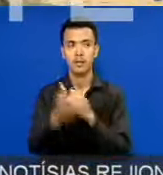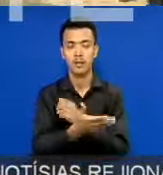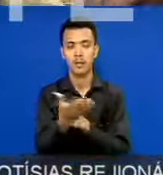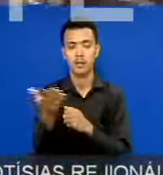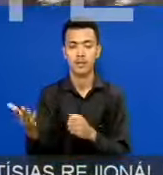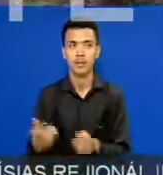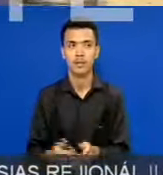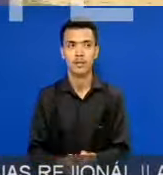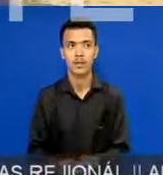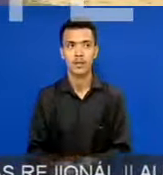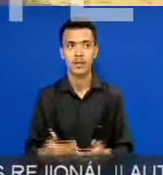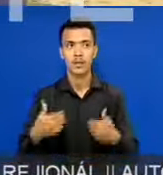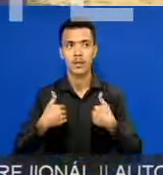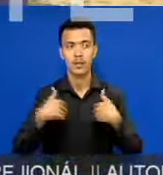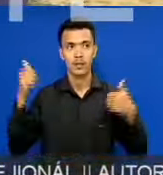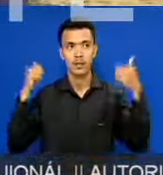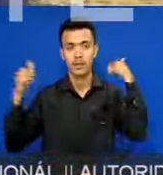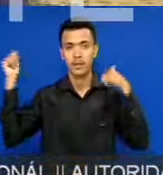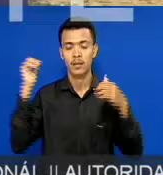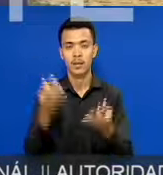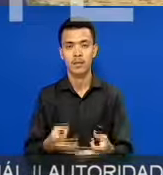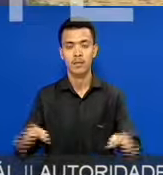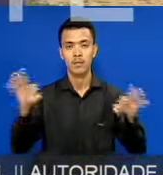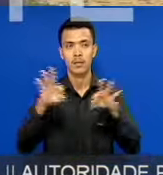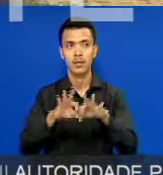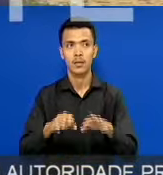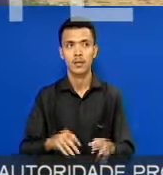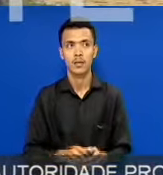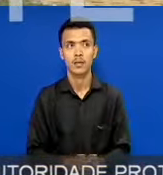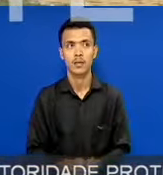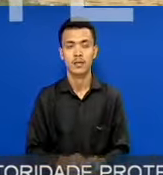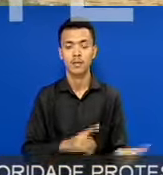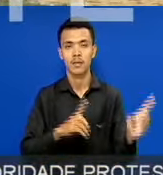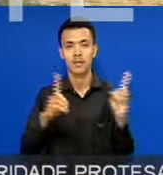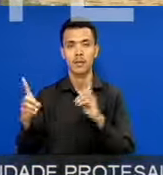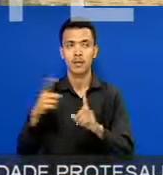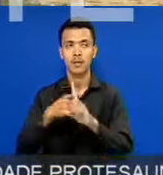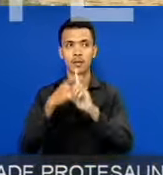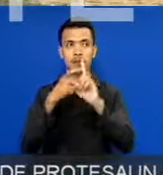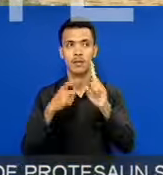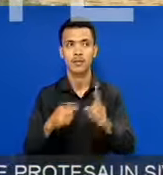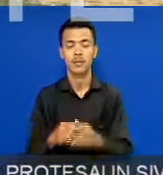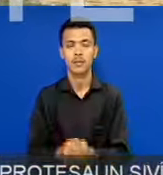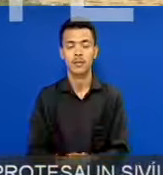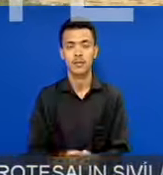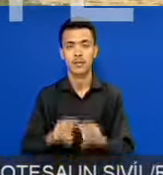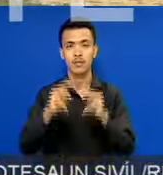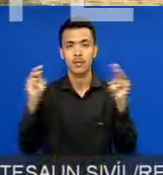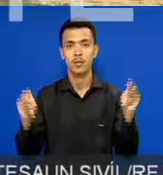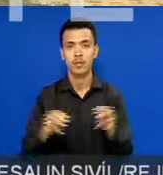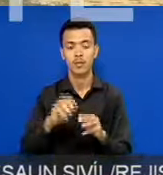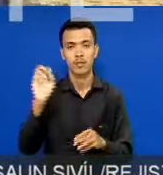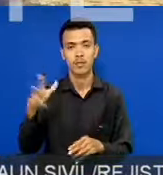a cerimônia importante da né? E esta feta gusi a 13 municípios,